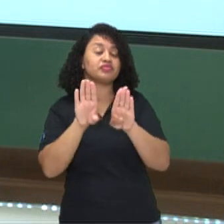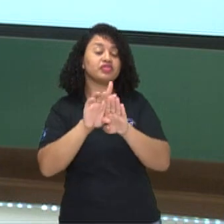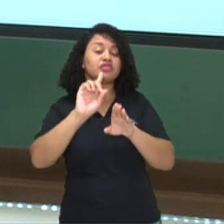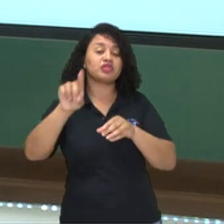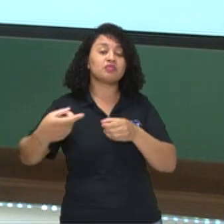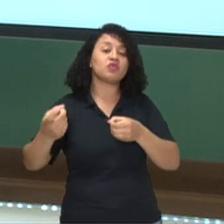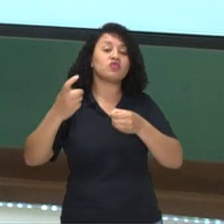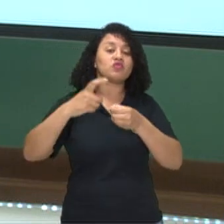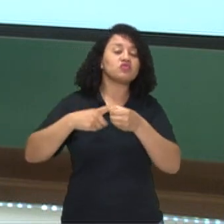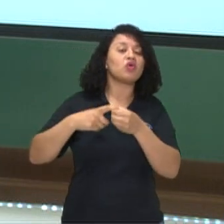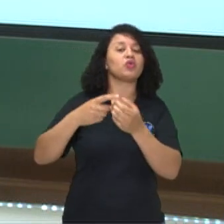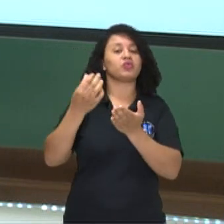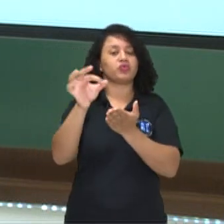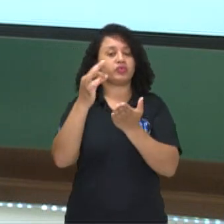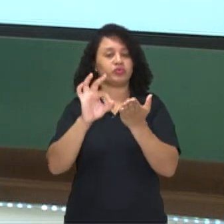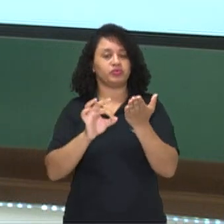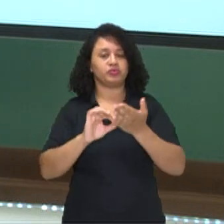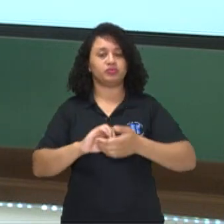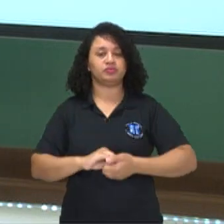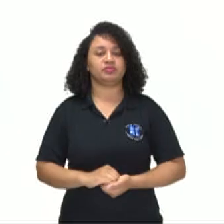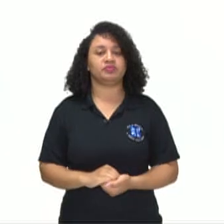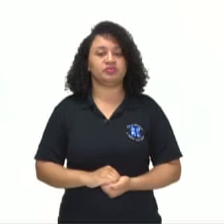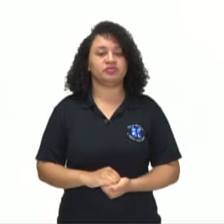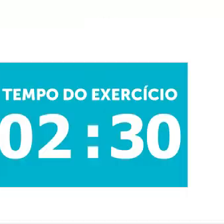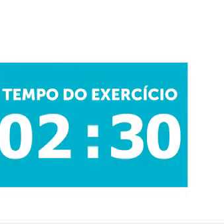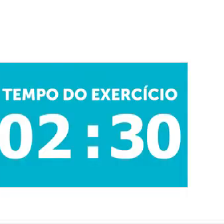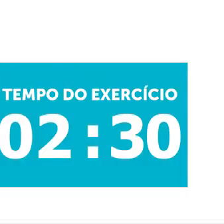gente volta fazendo a correção.